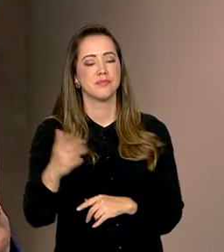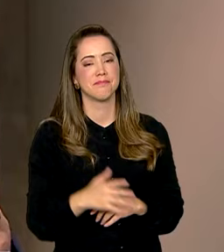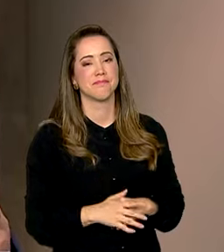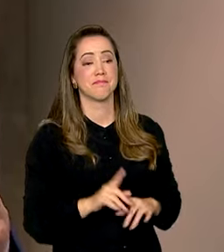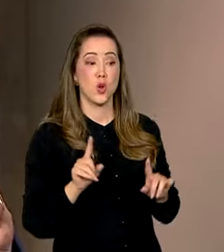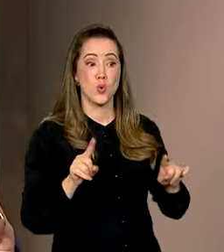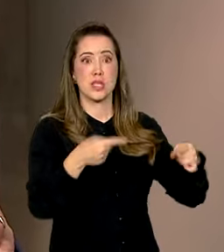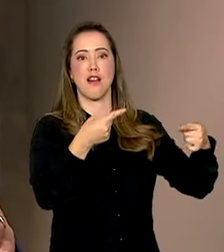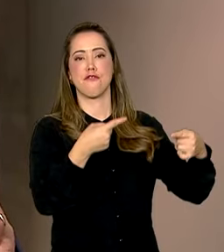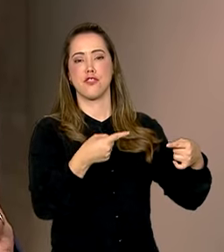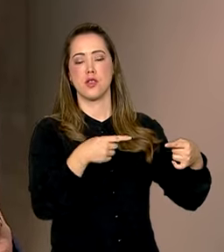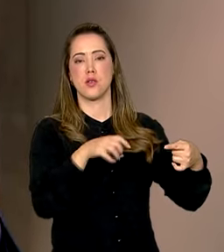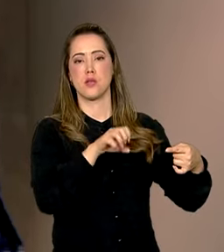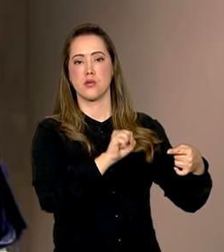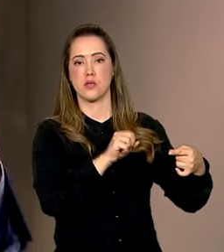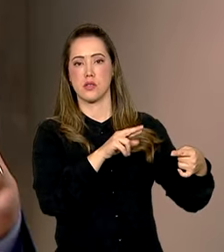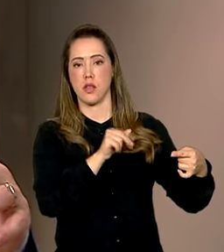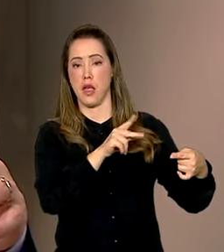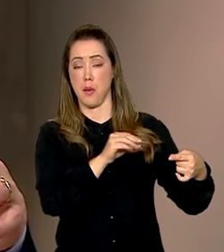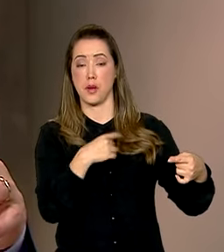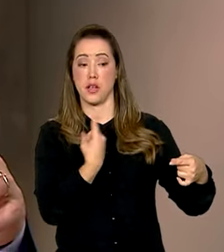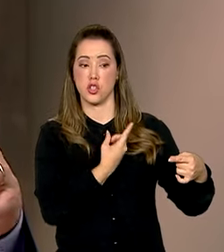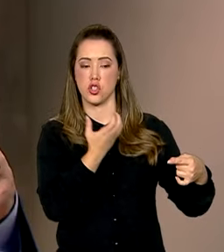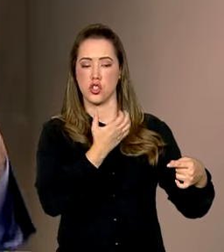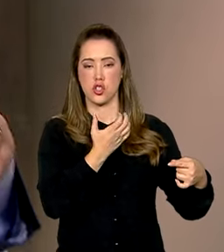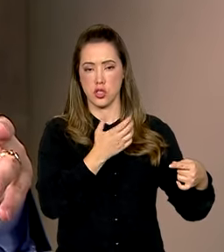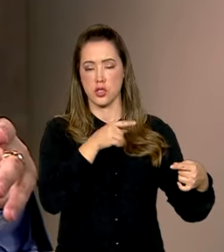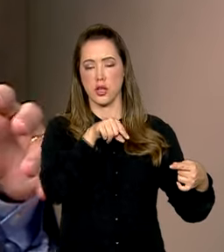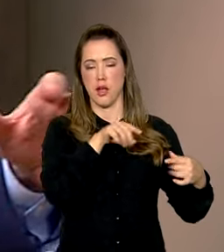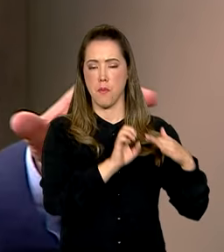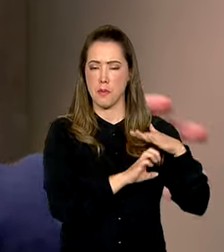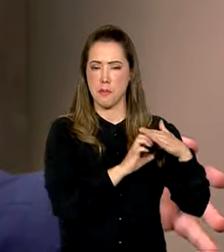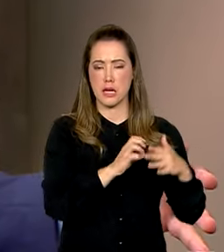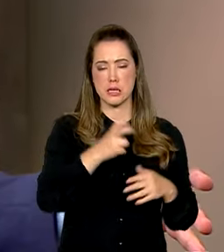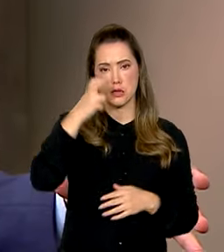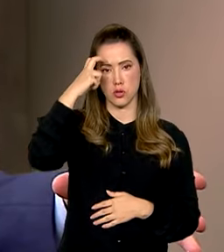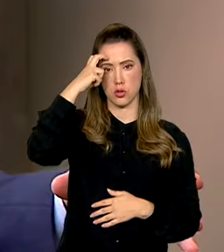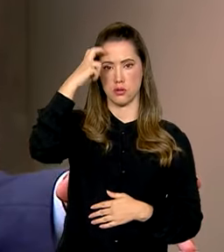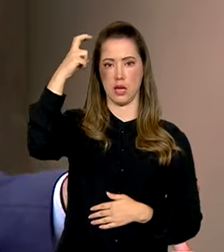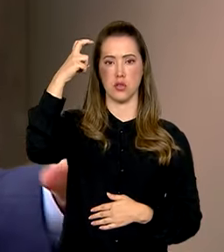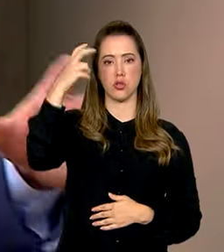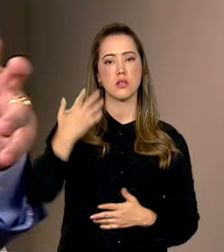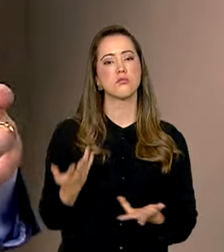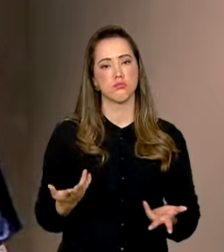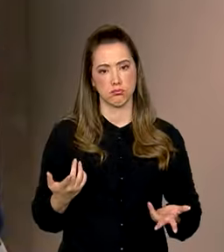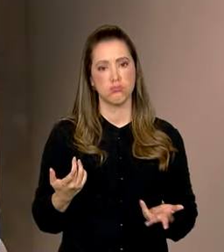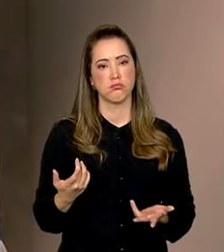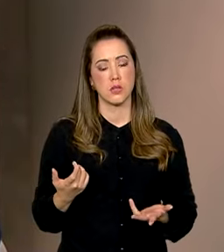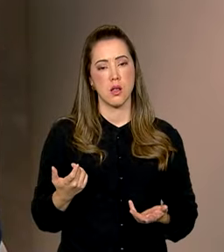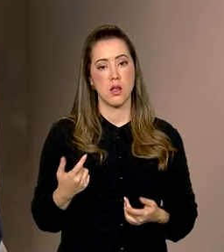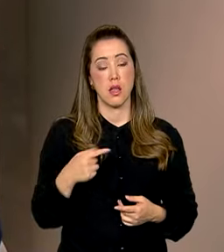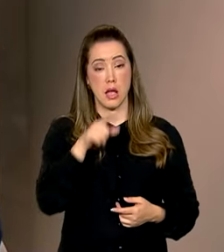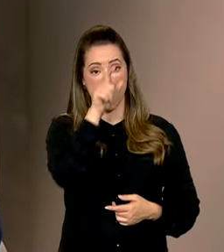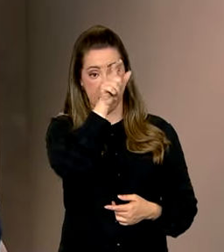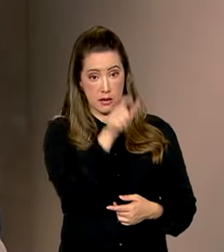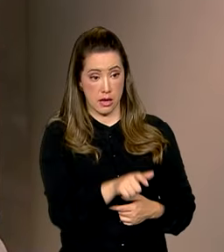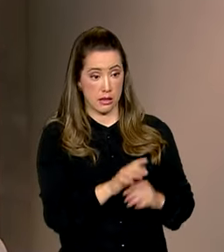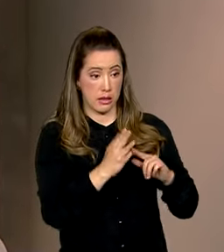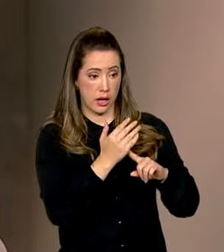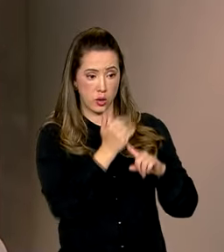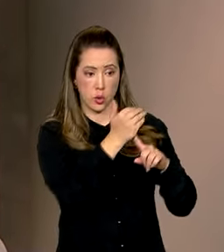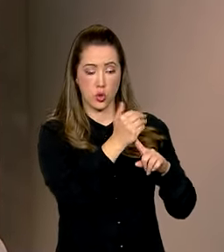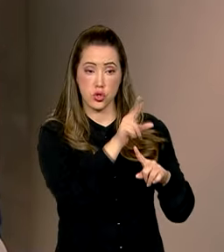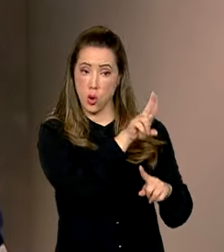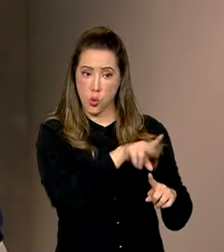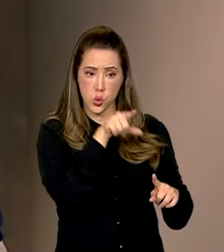ser uma empresa de inteligência. O importante é isso. A tecnologia, ela é um meio, né? As pessoas são o centro, mas